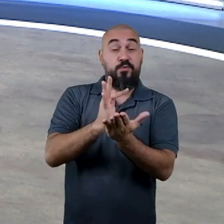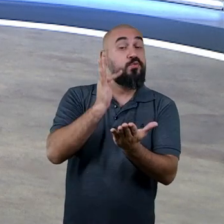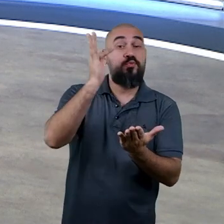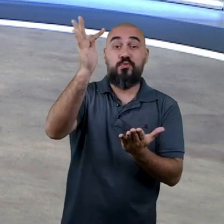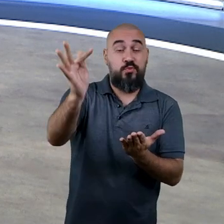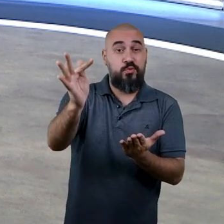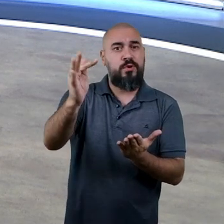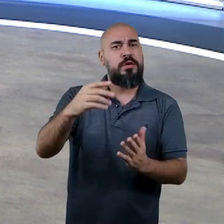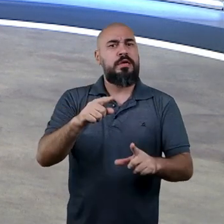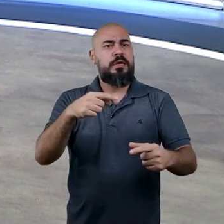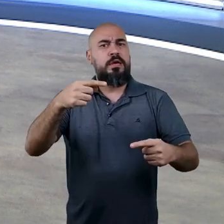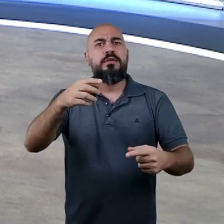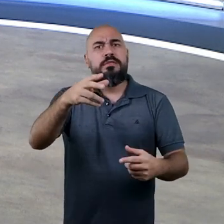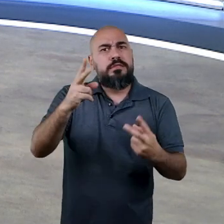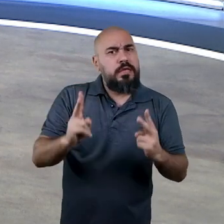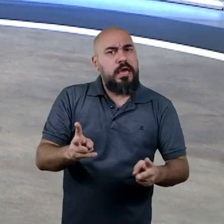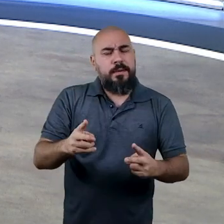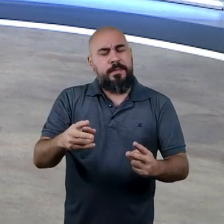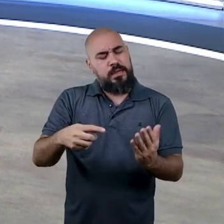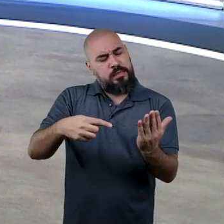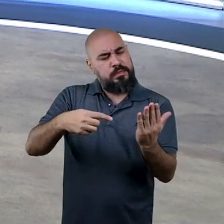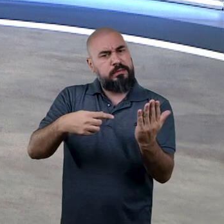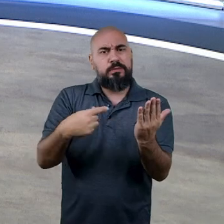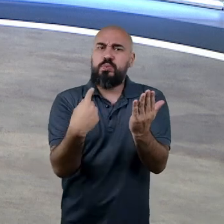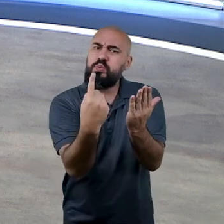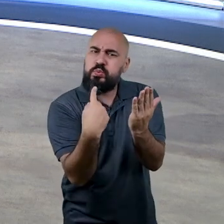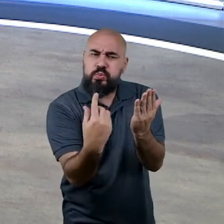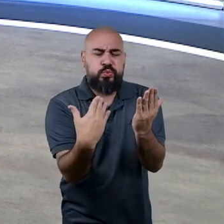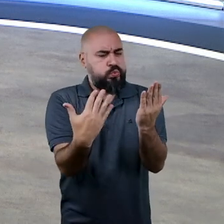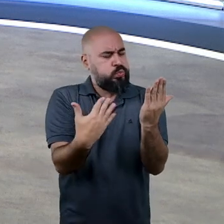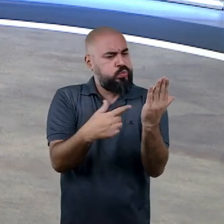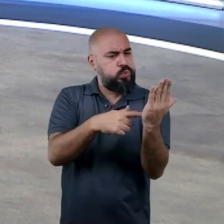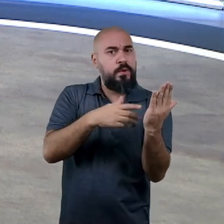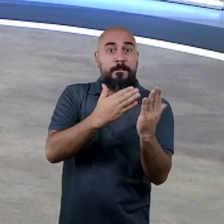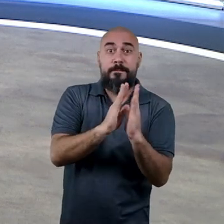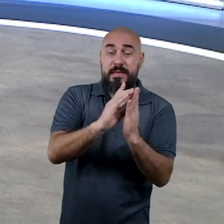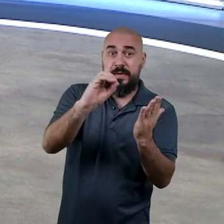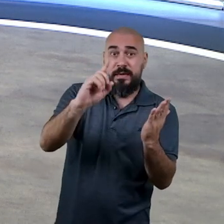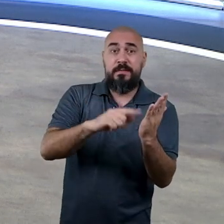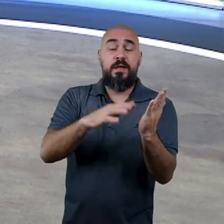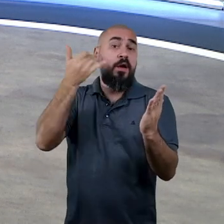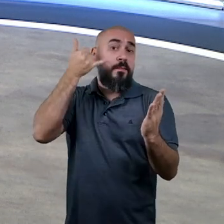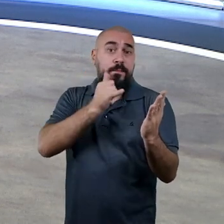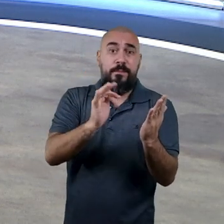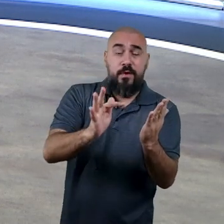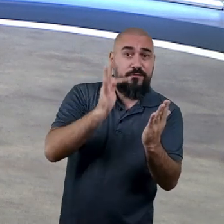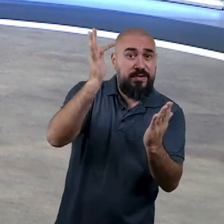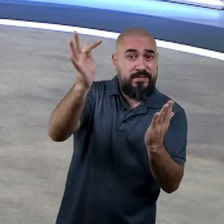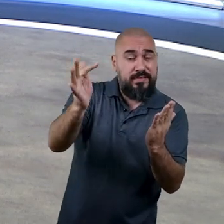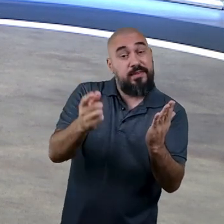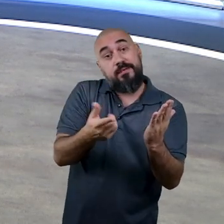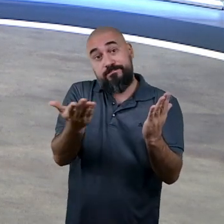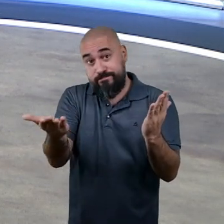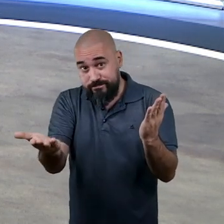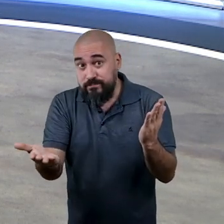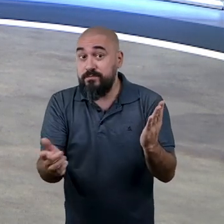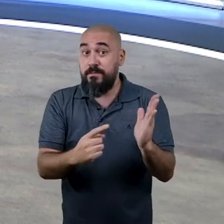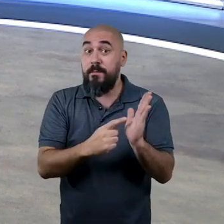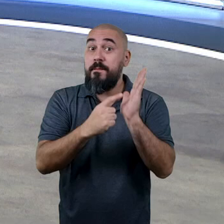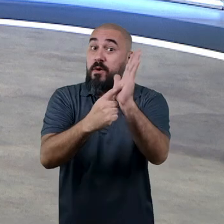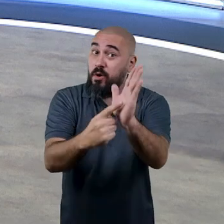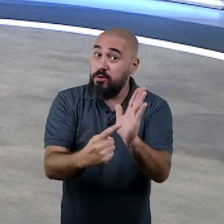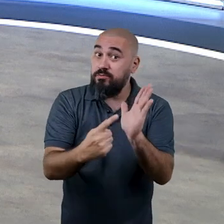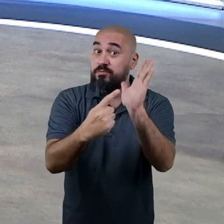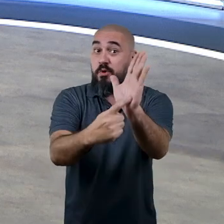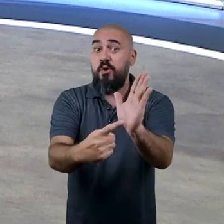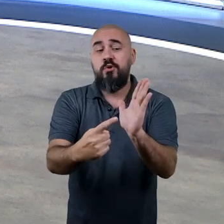e estudamos as profecias. E assim, a palavra de Deus vai se revelando e se mostra como